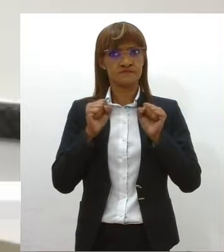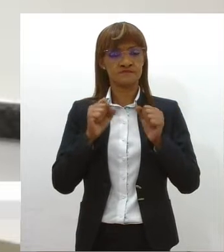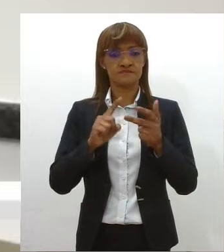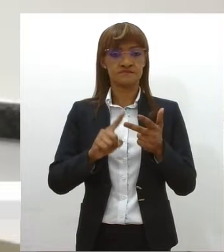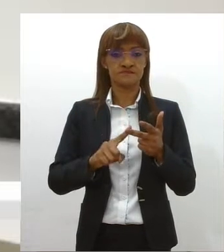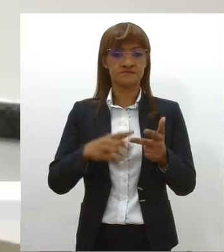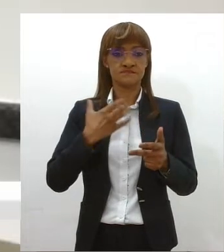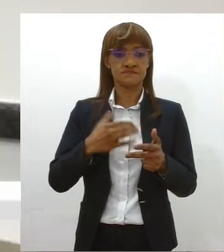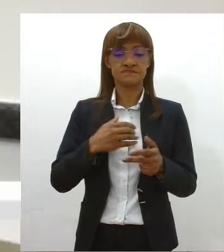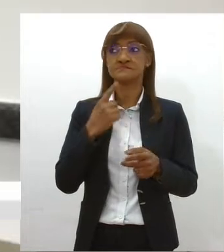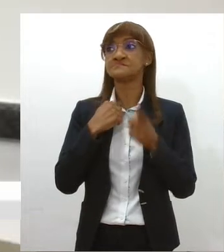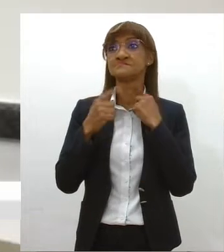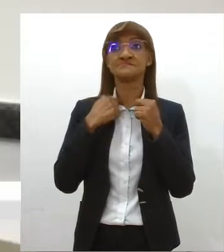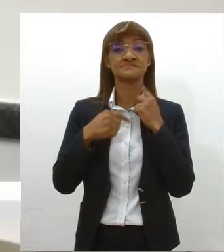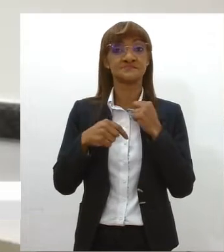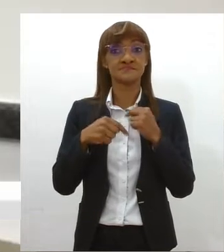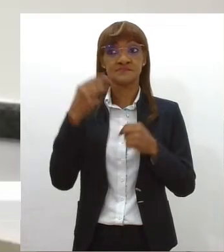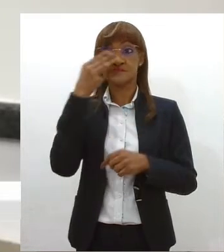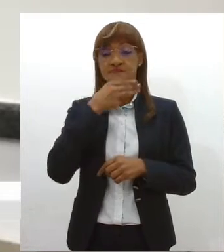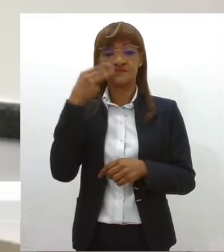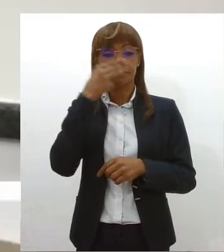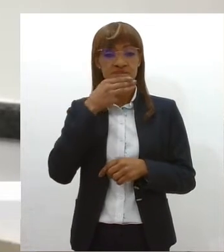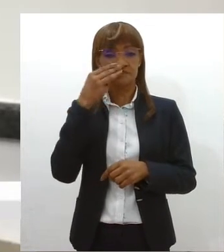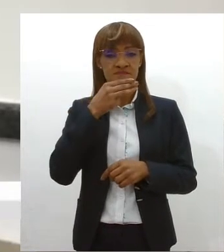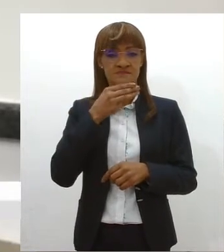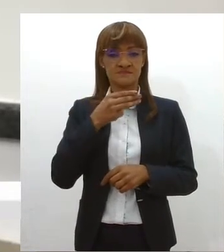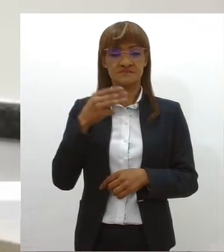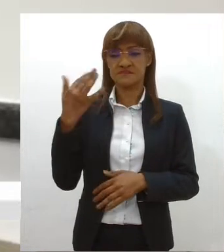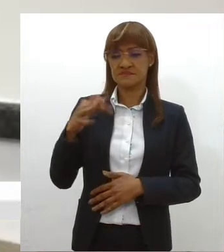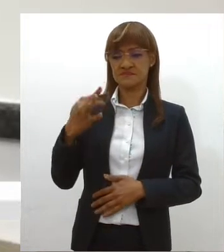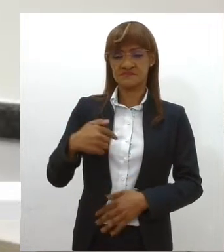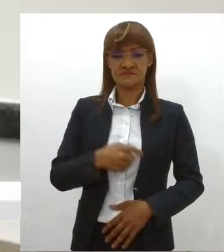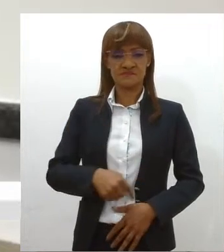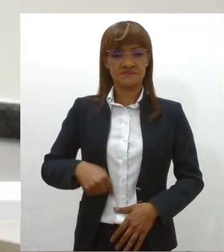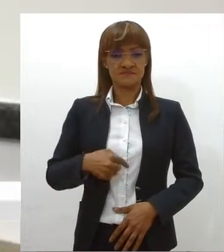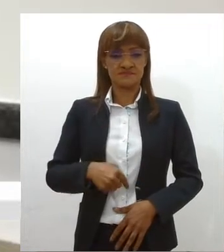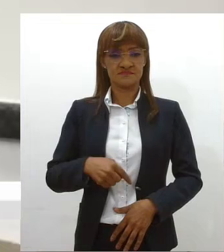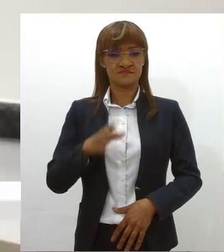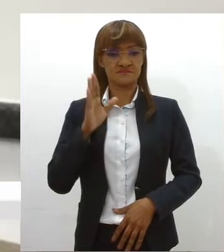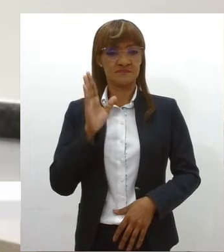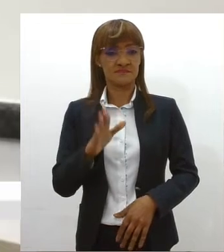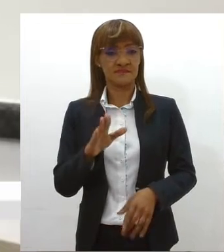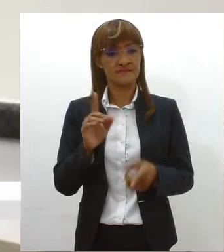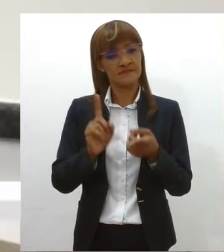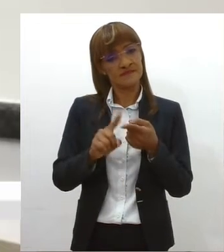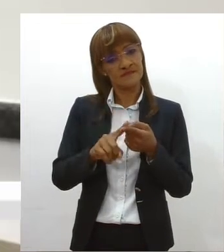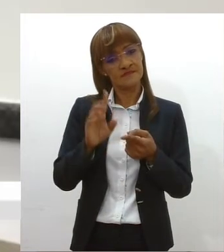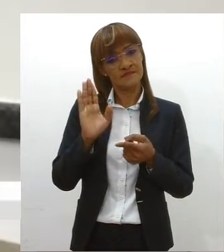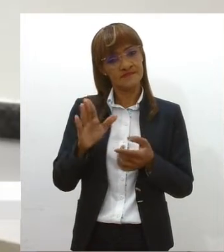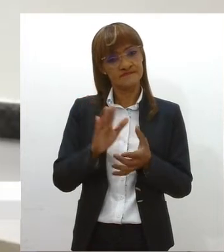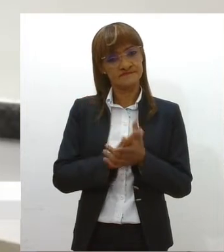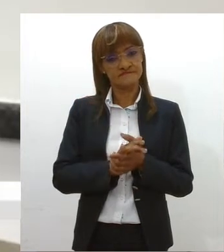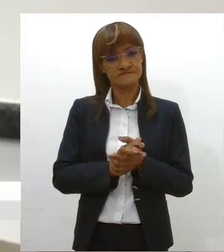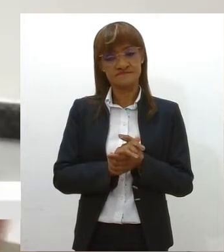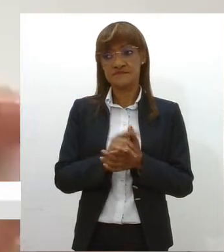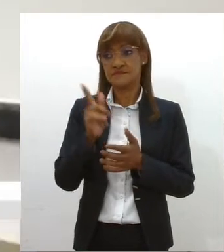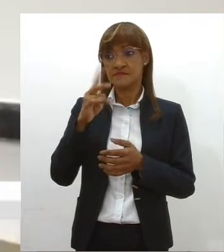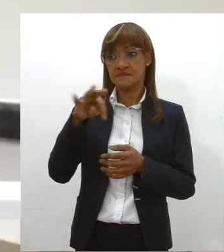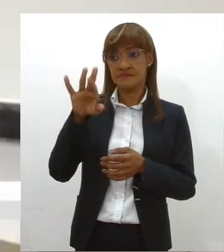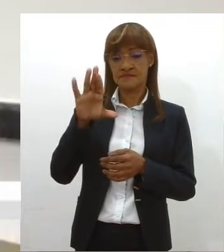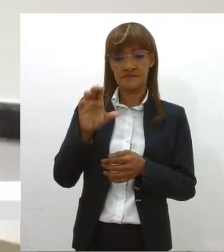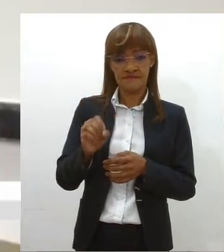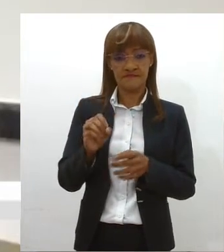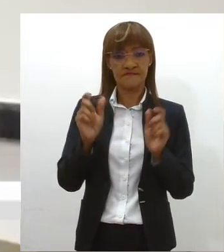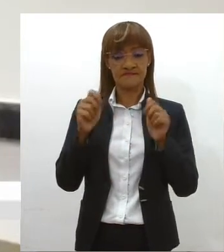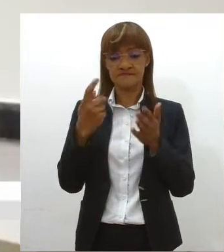doces, dor abdominal, agressividade, até mesmo alteração da libido, podem acontecer nesse